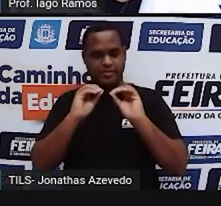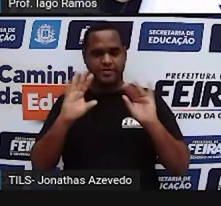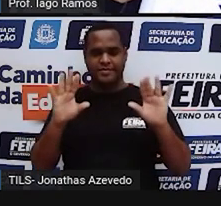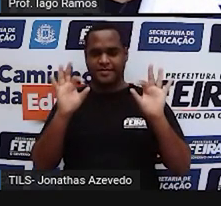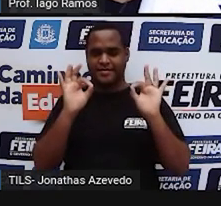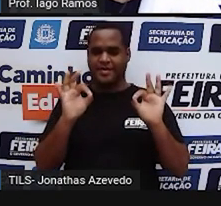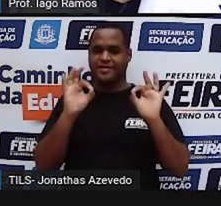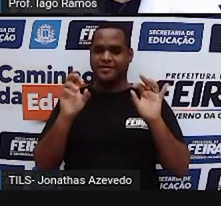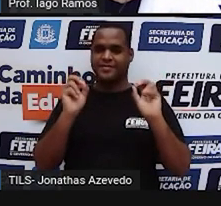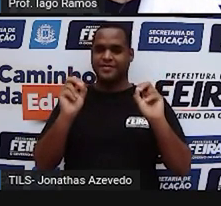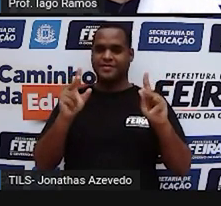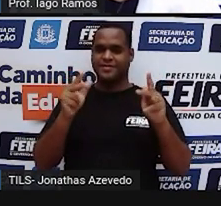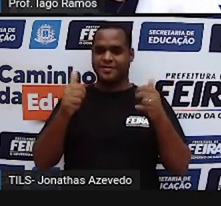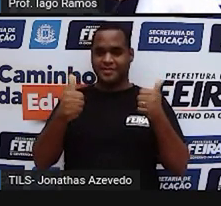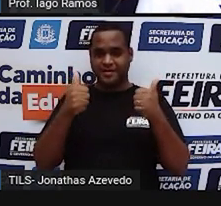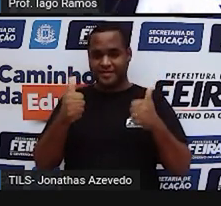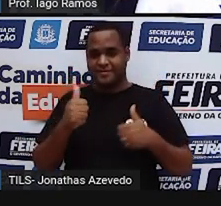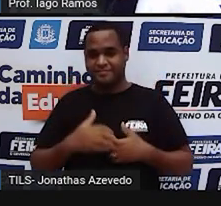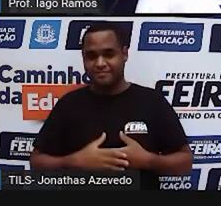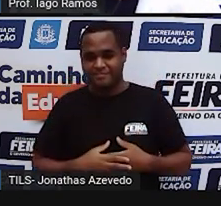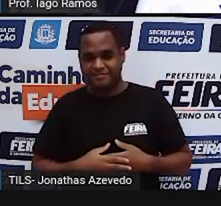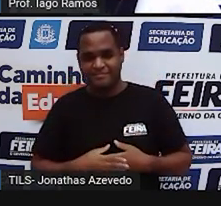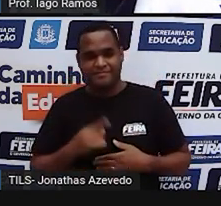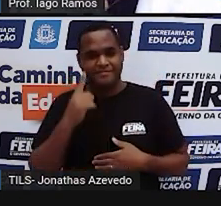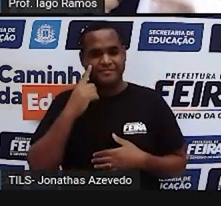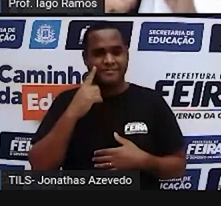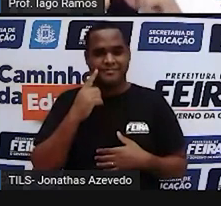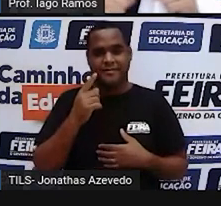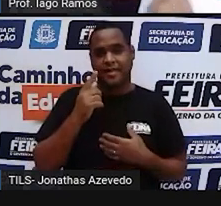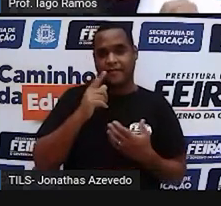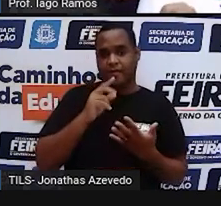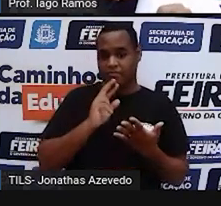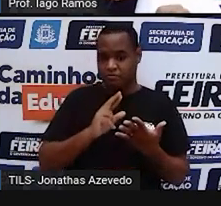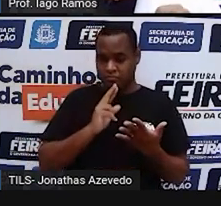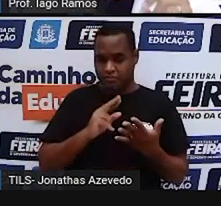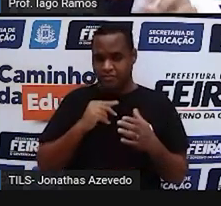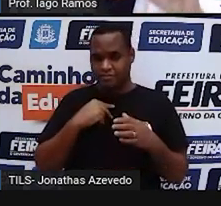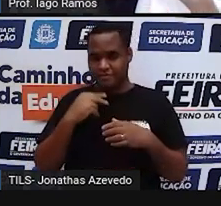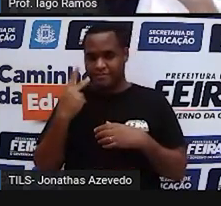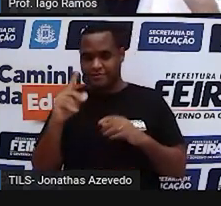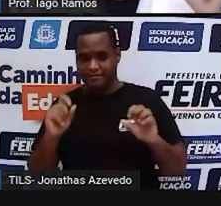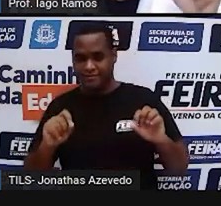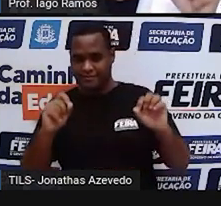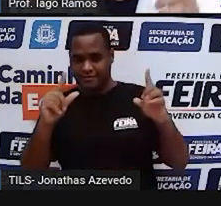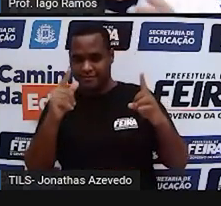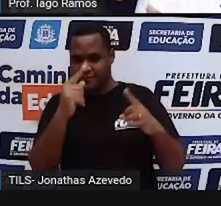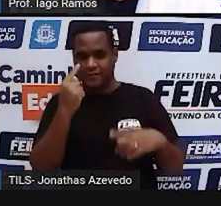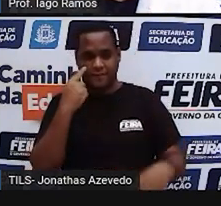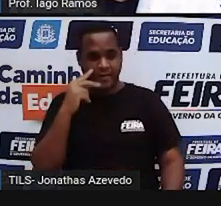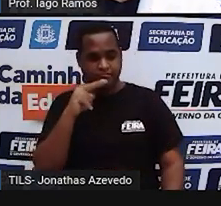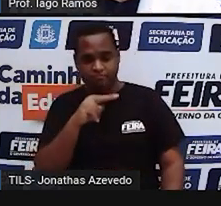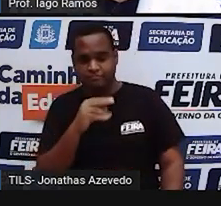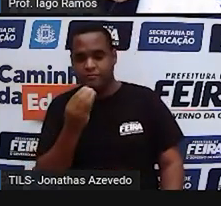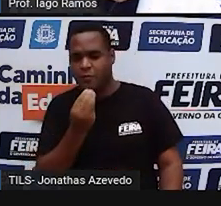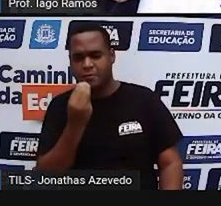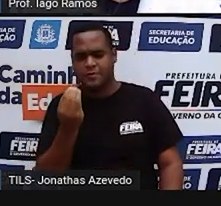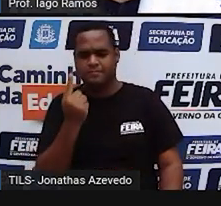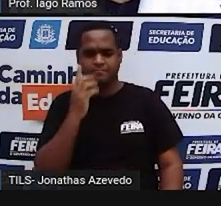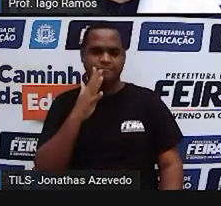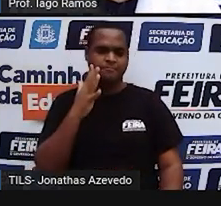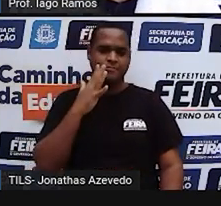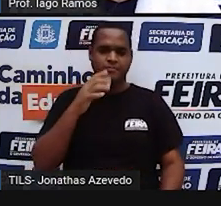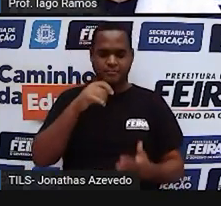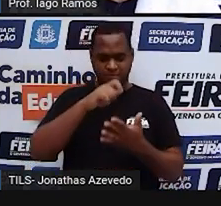certo ou vamos lá é hora do rascunho é eu aqui na tela você vendo e o que for the